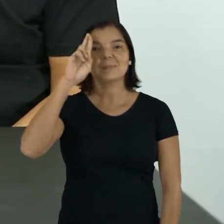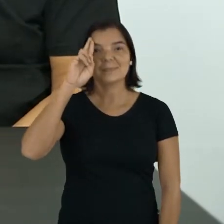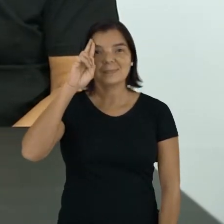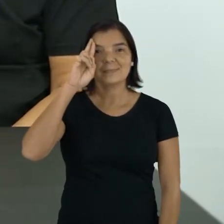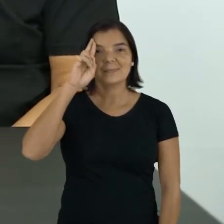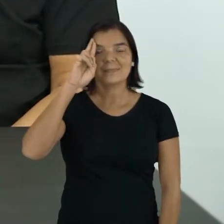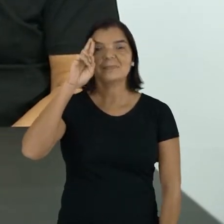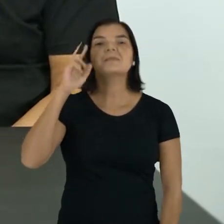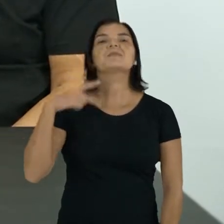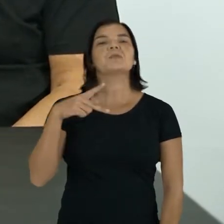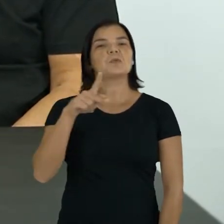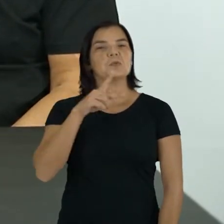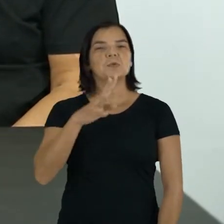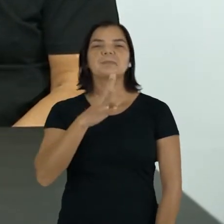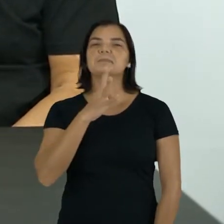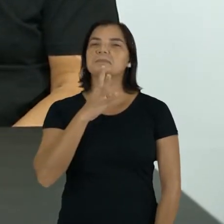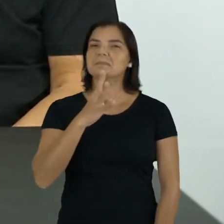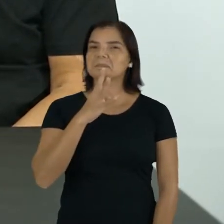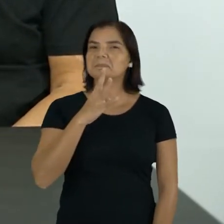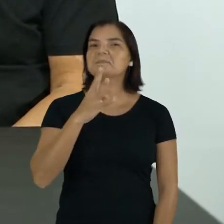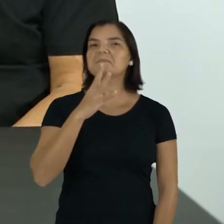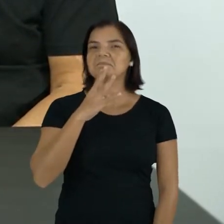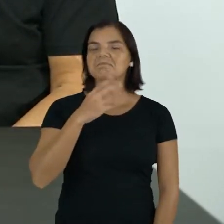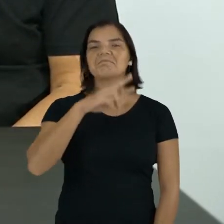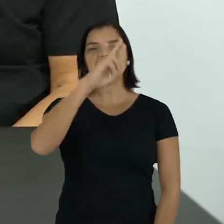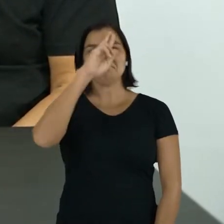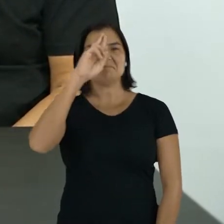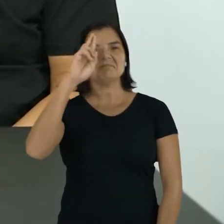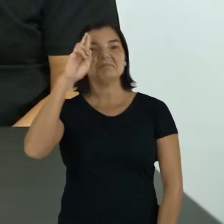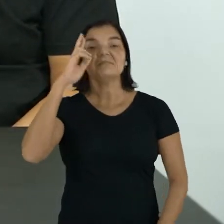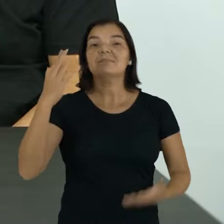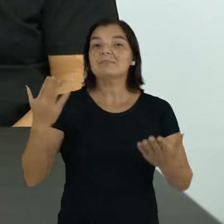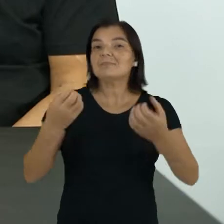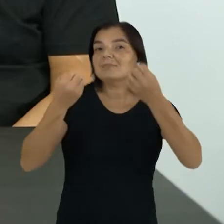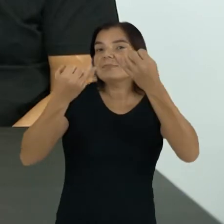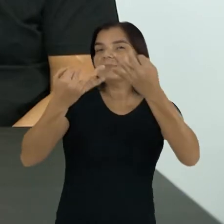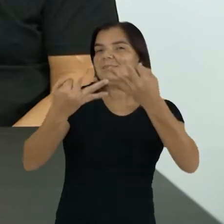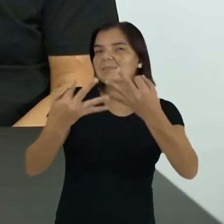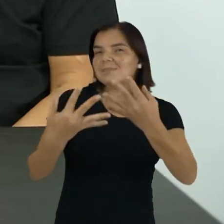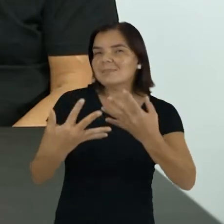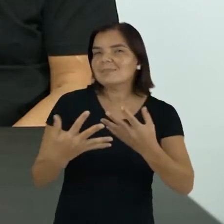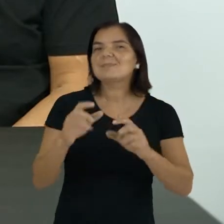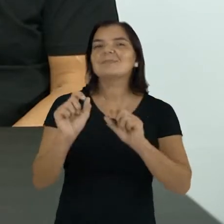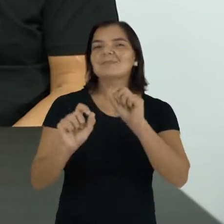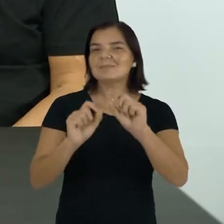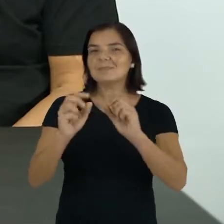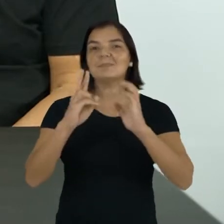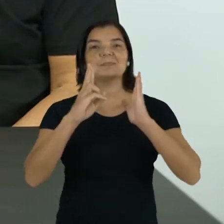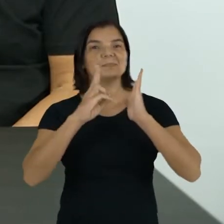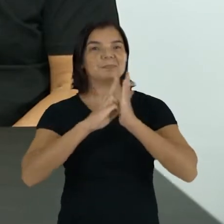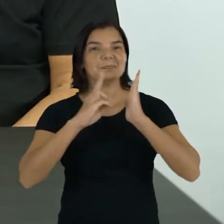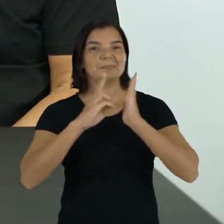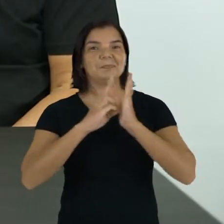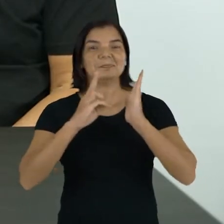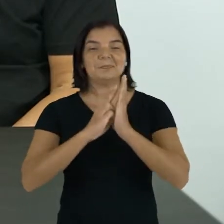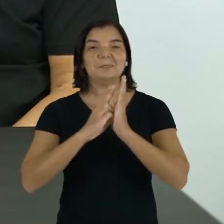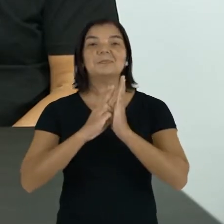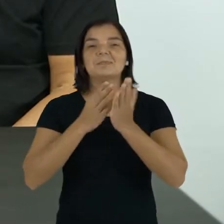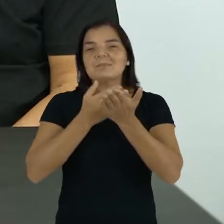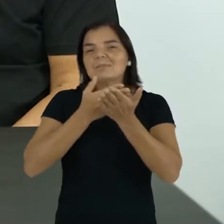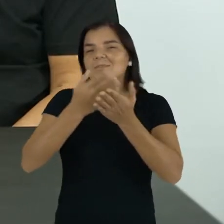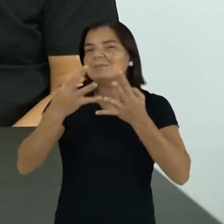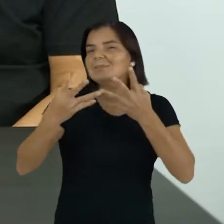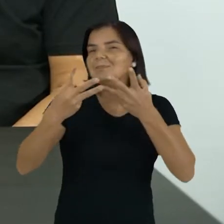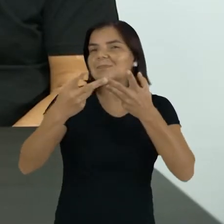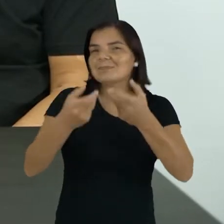professor? Professor conhecedor muito aí da nossa história. E ele vai falar um pouquinho aqui dos indígenas, dos índios, no início